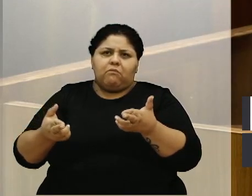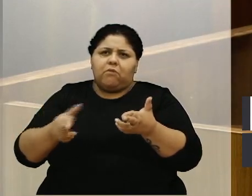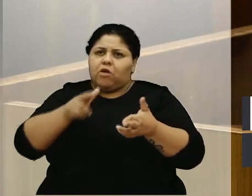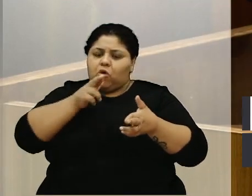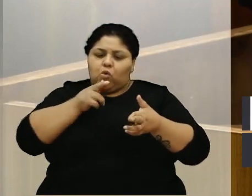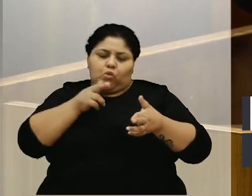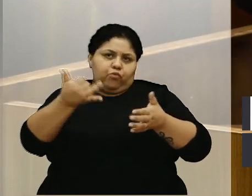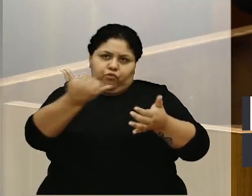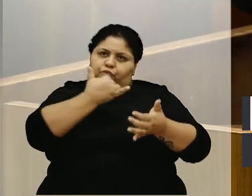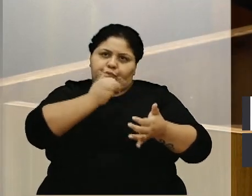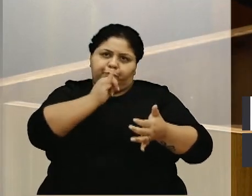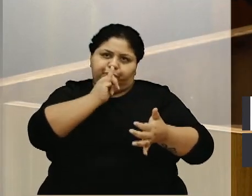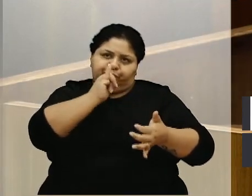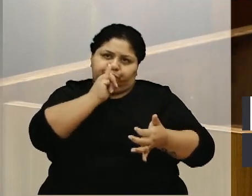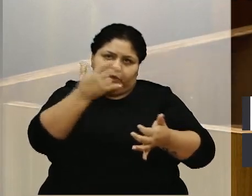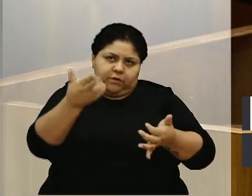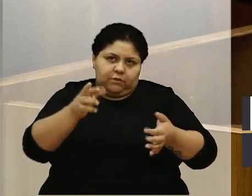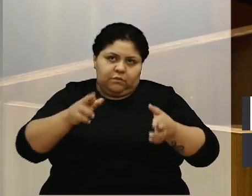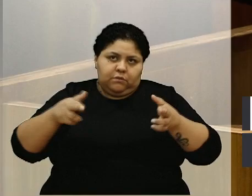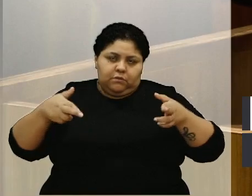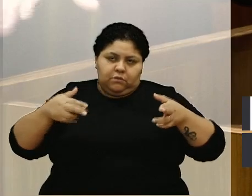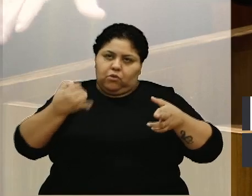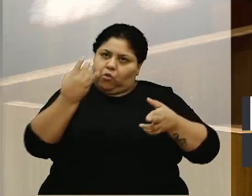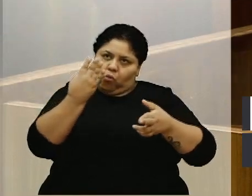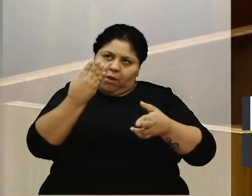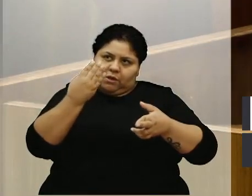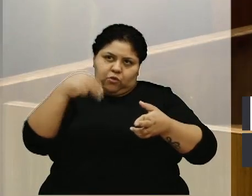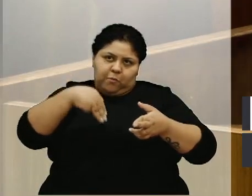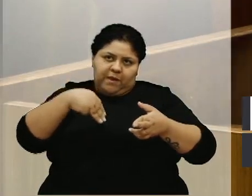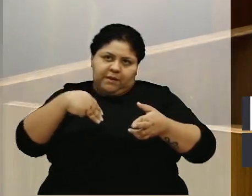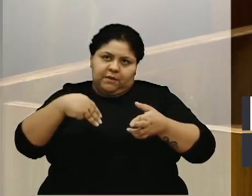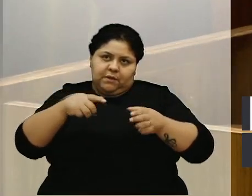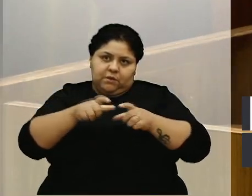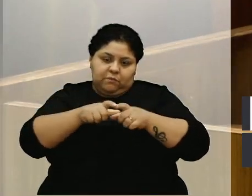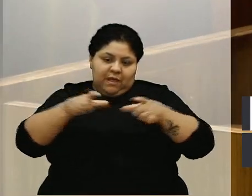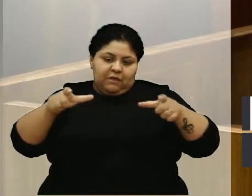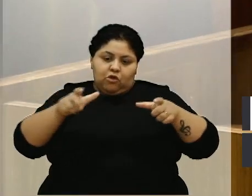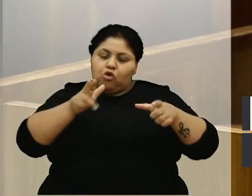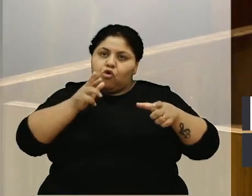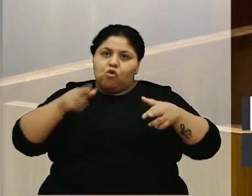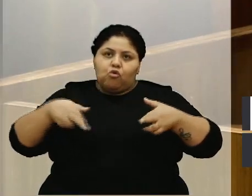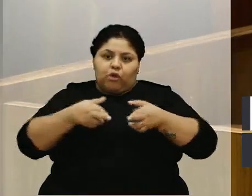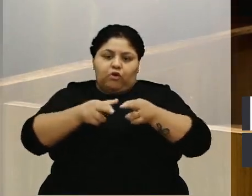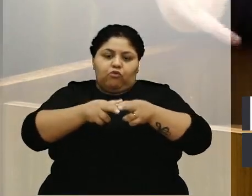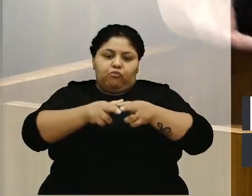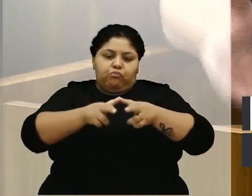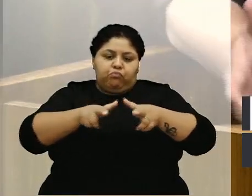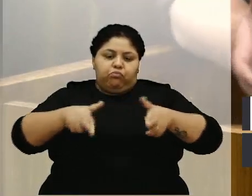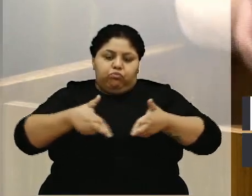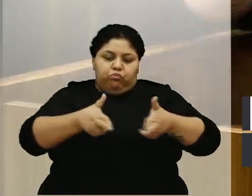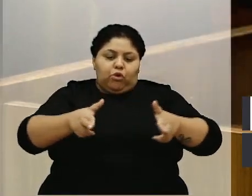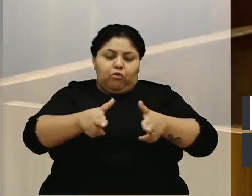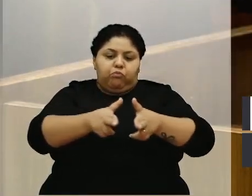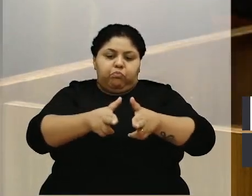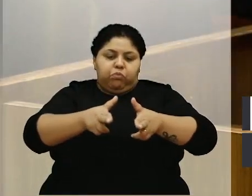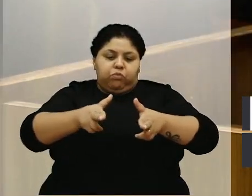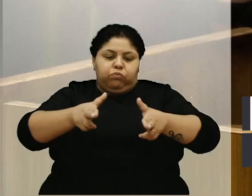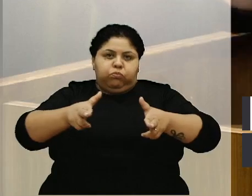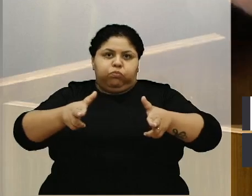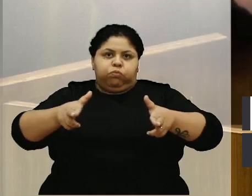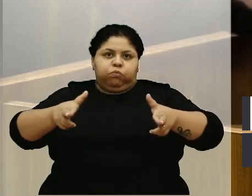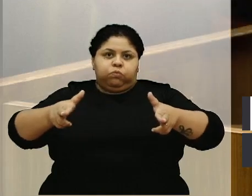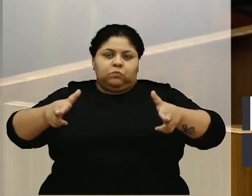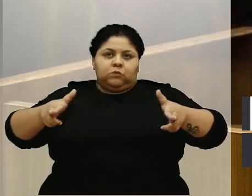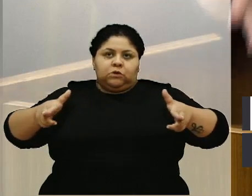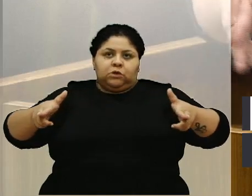tinha, vamos pôr um exemplo, 4 metros de largura, ele passou até 10, 12. Porque subiu, né, toda